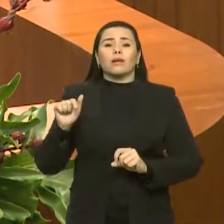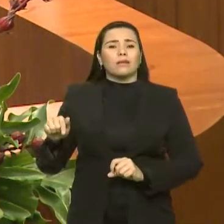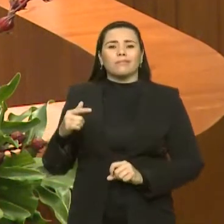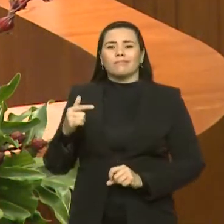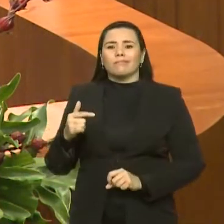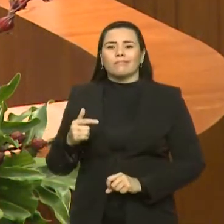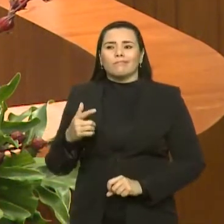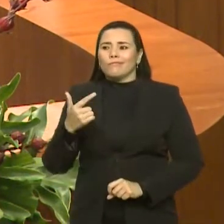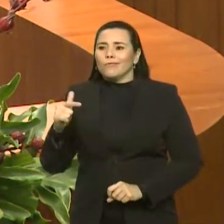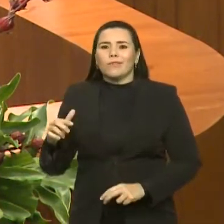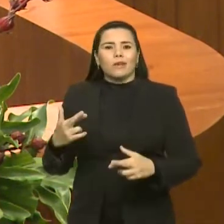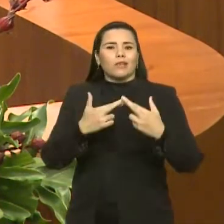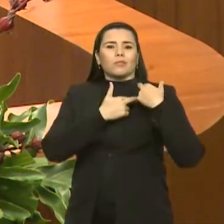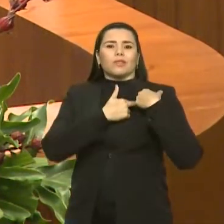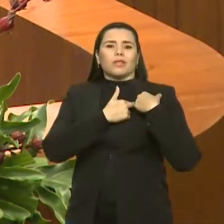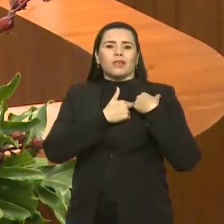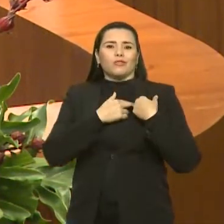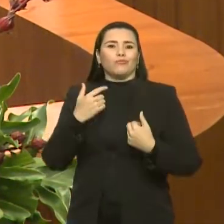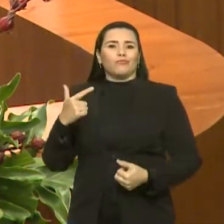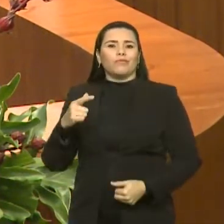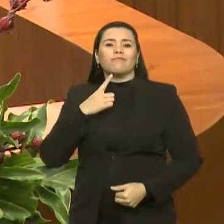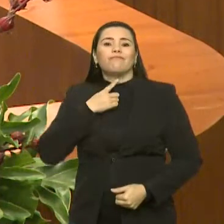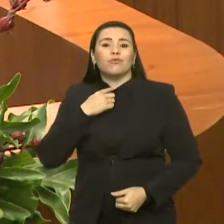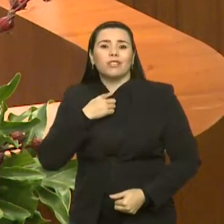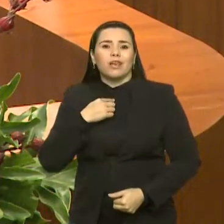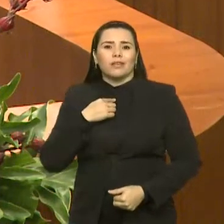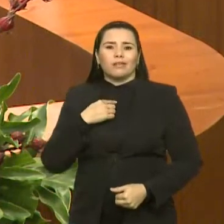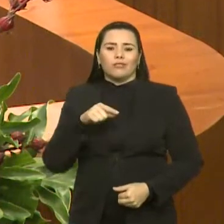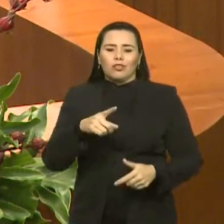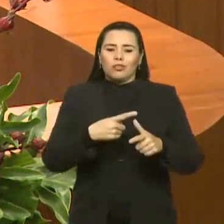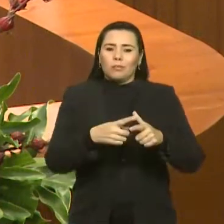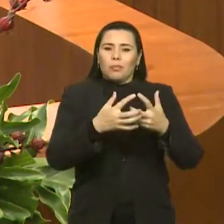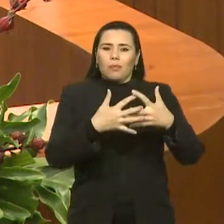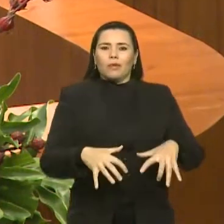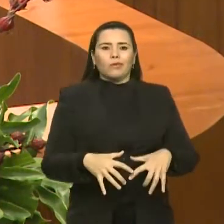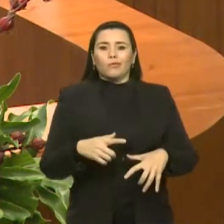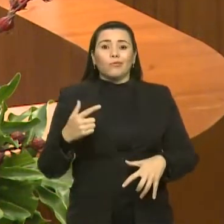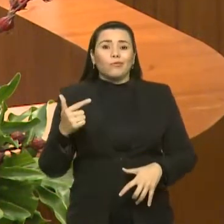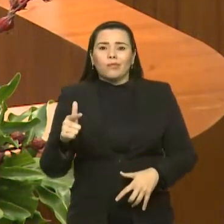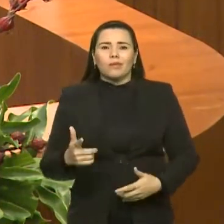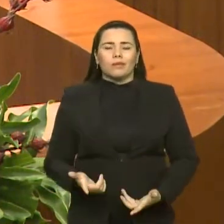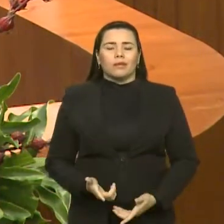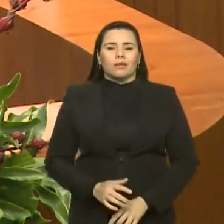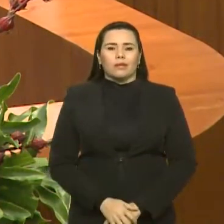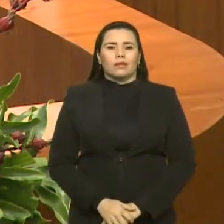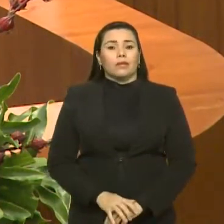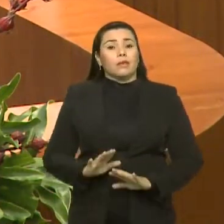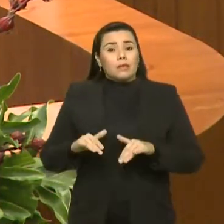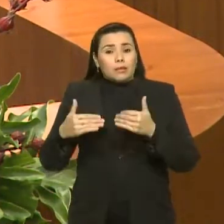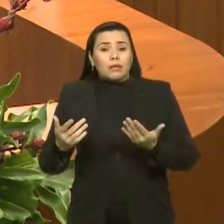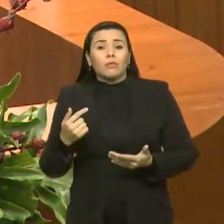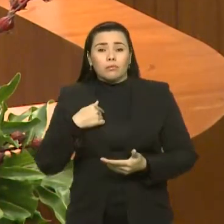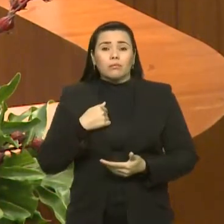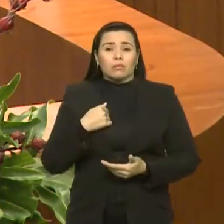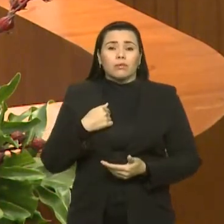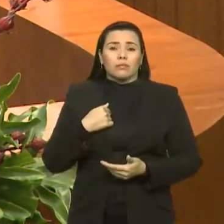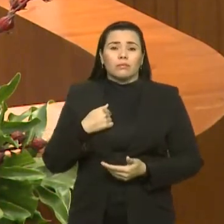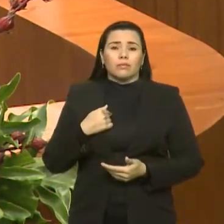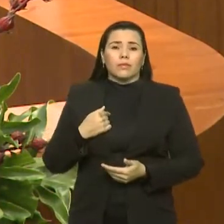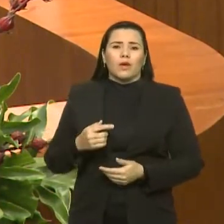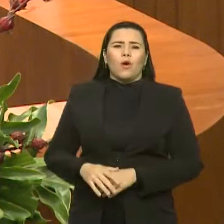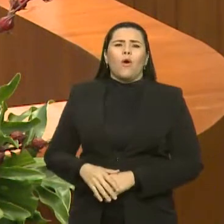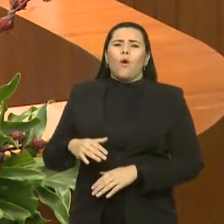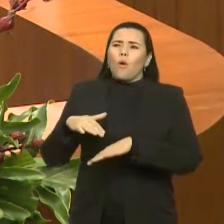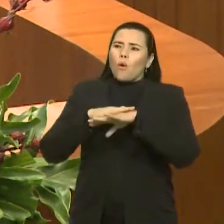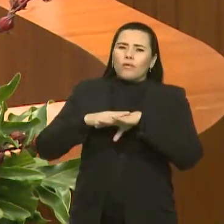essa situação do ferry. Então, eu estive conversando com o senador Roberto Rocha, ele